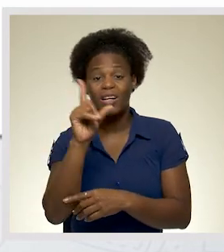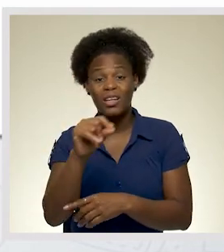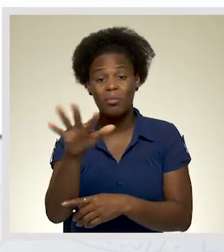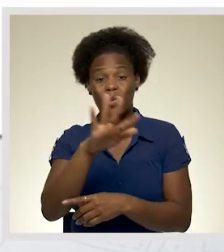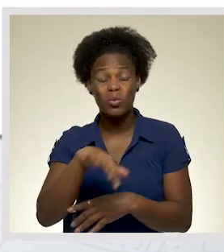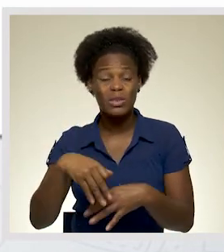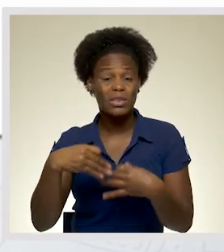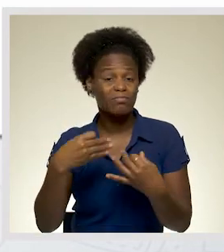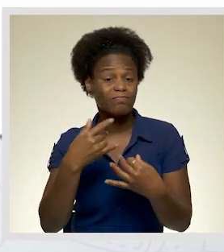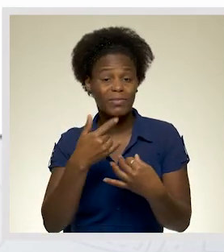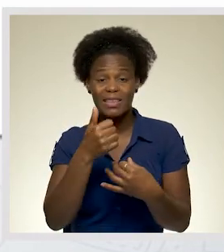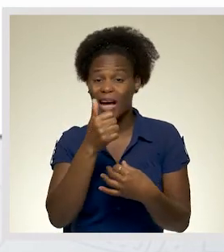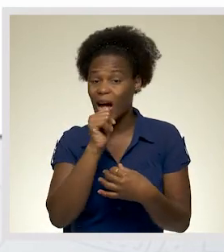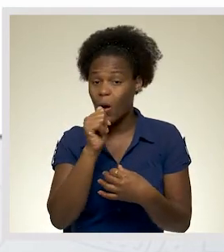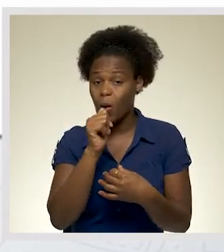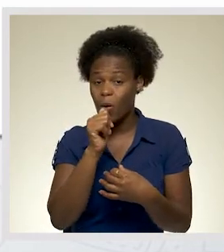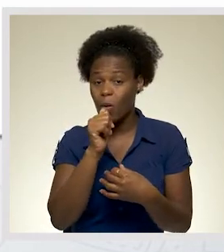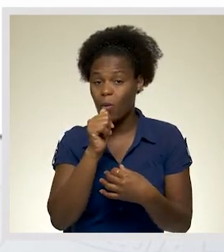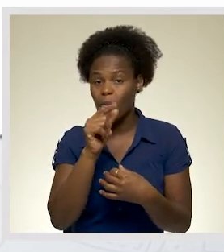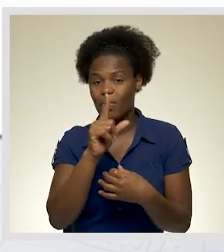água e de energia.